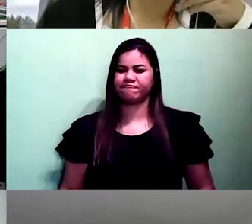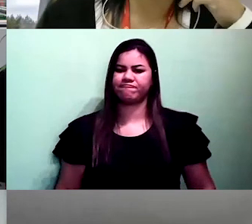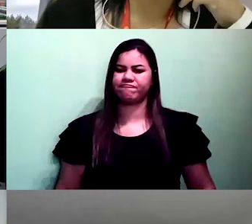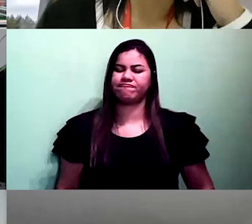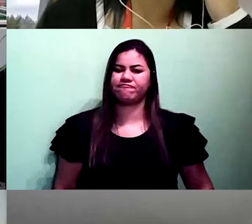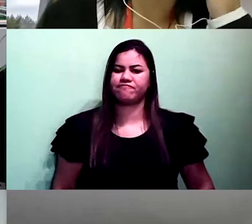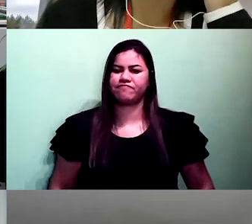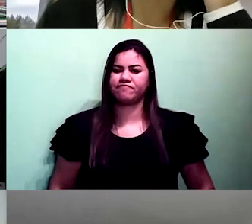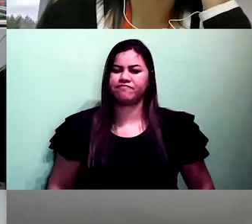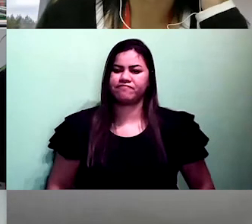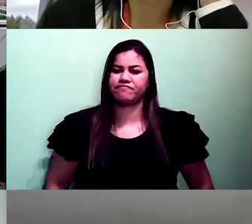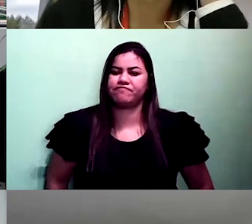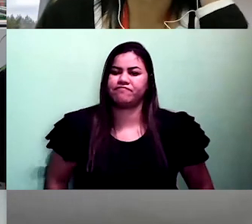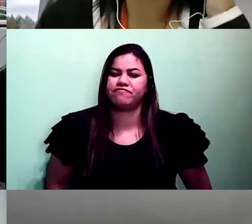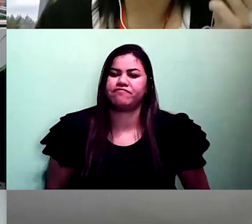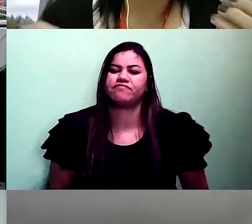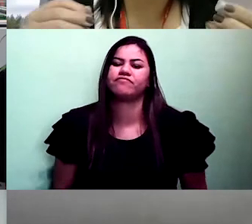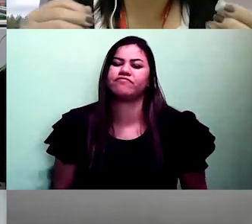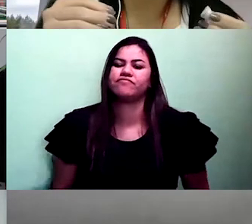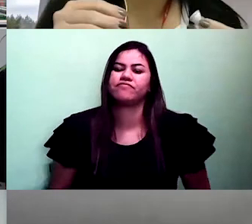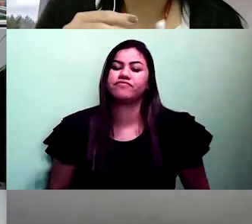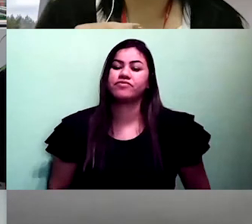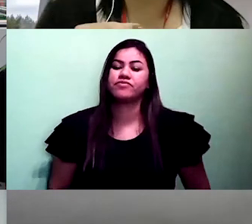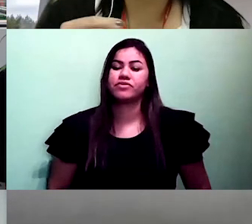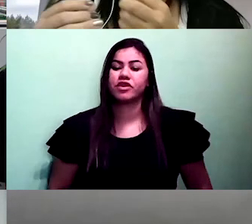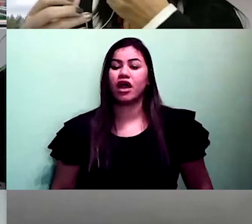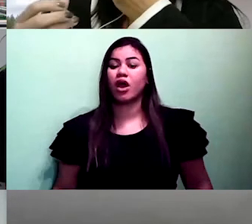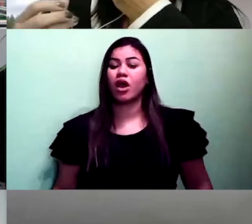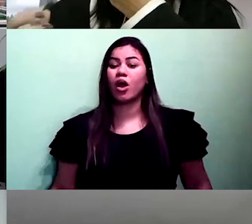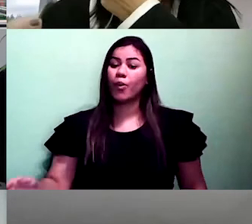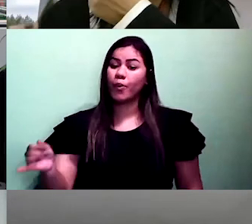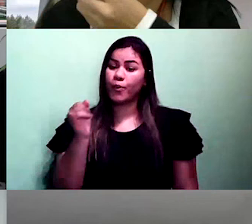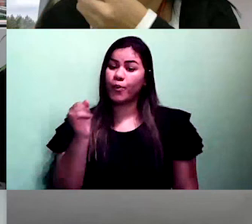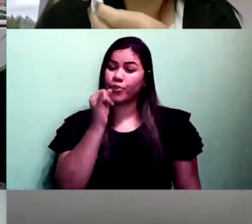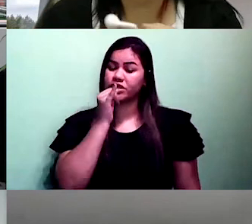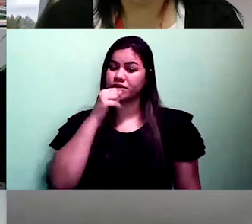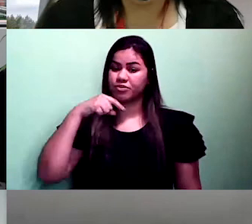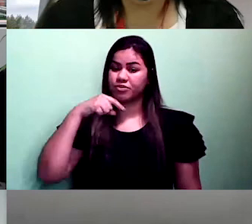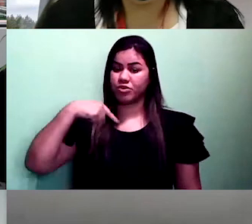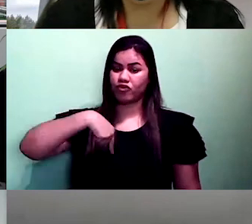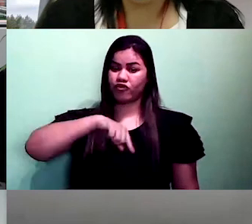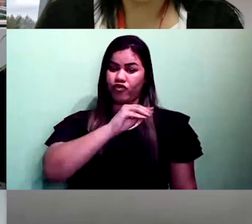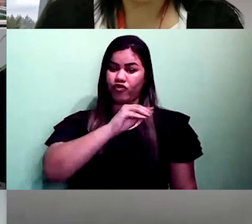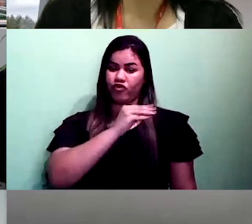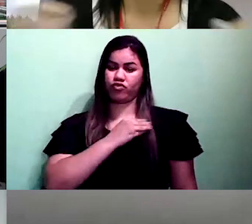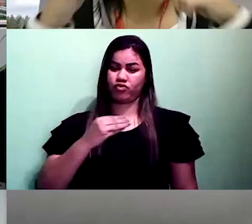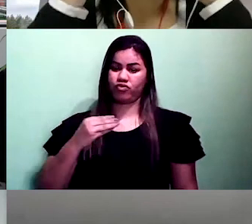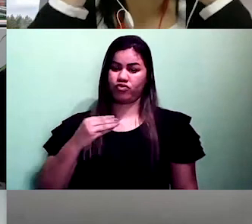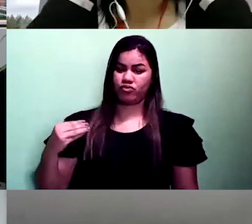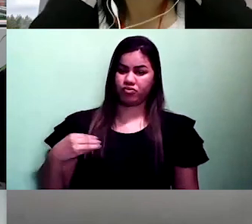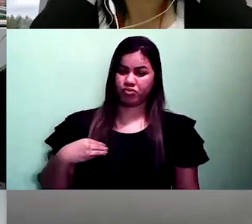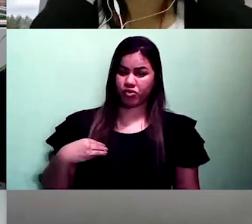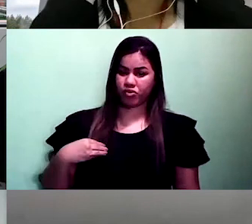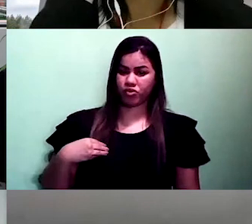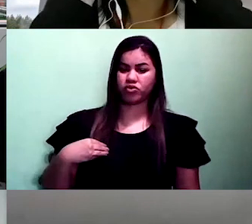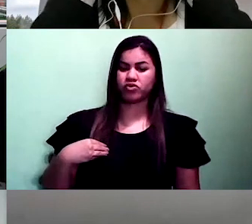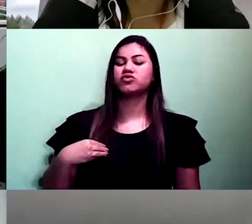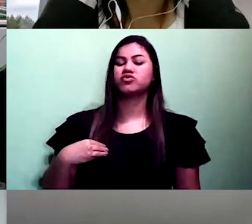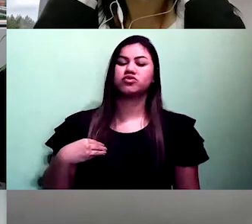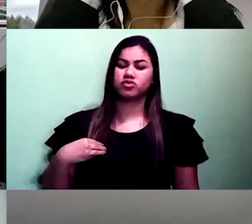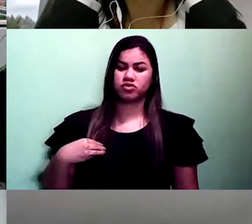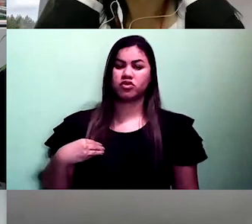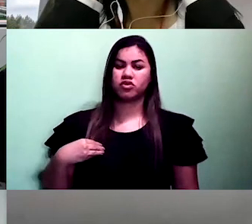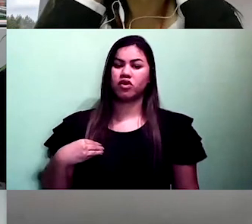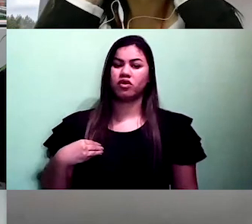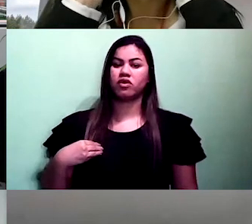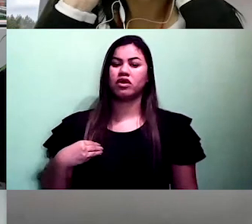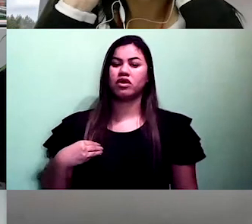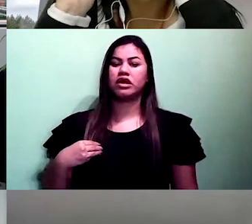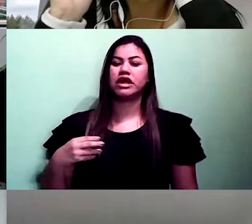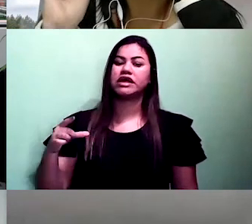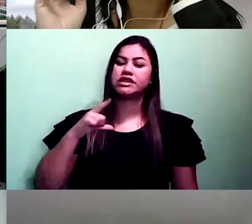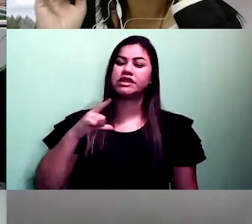transmissíveis. Se nós formos num posto de saúde, é uma realidade com uma população